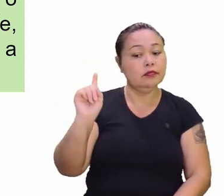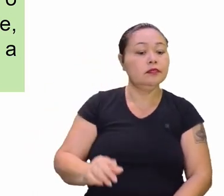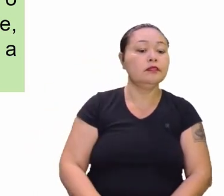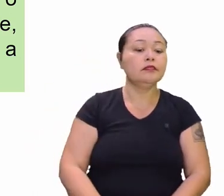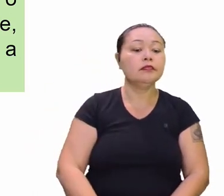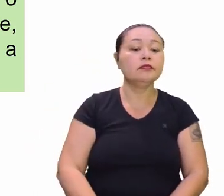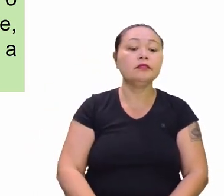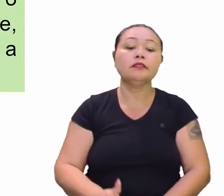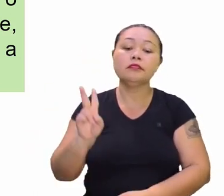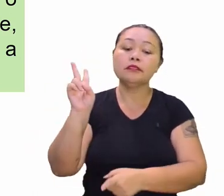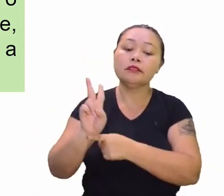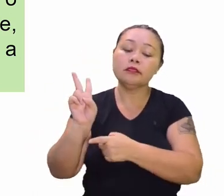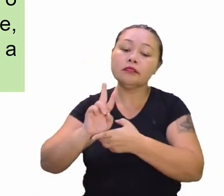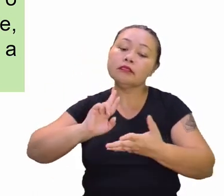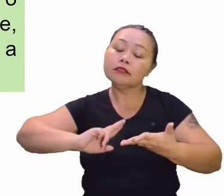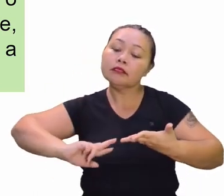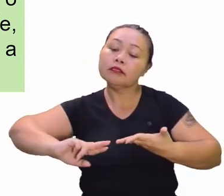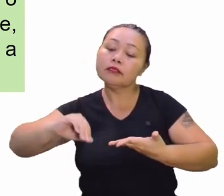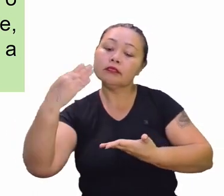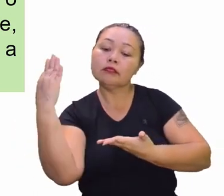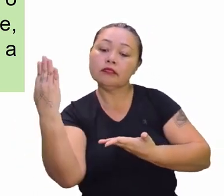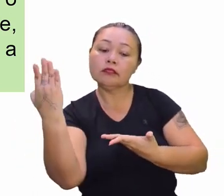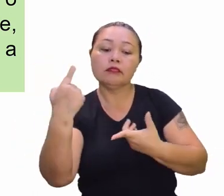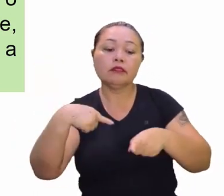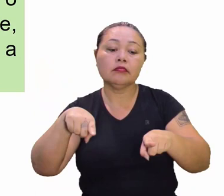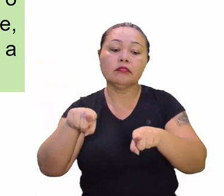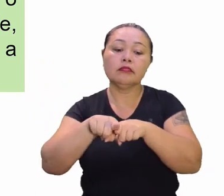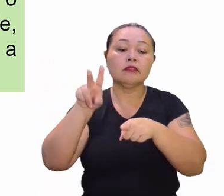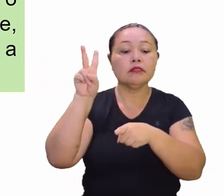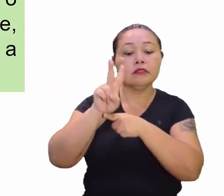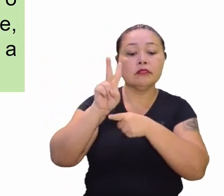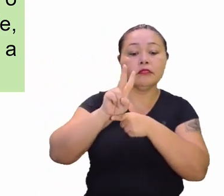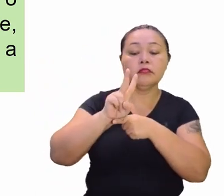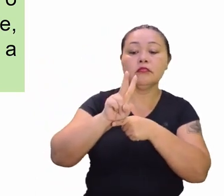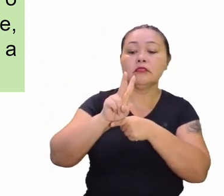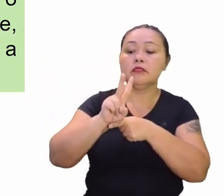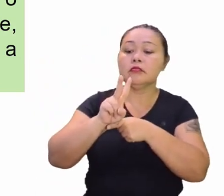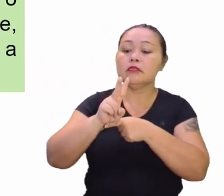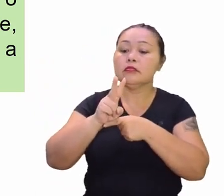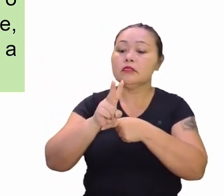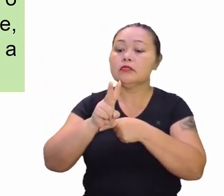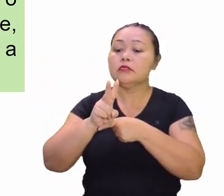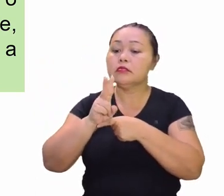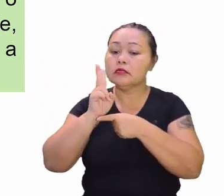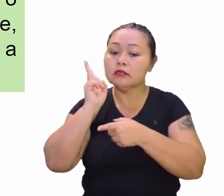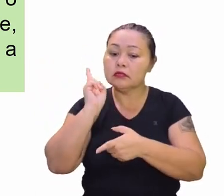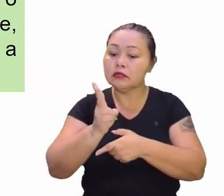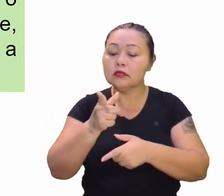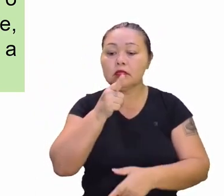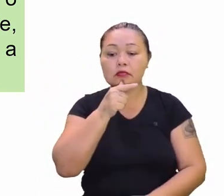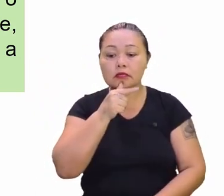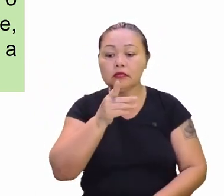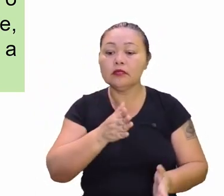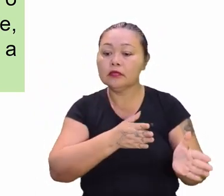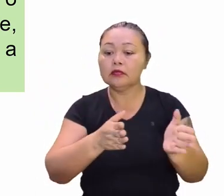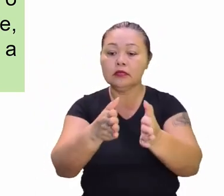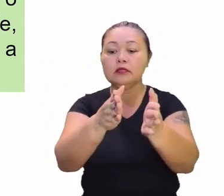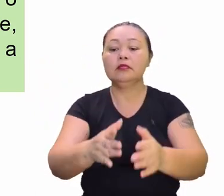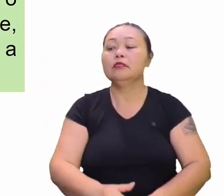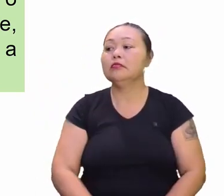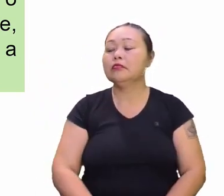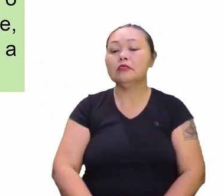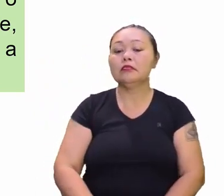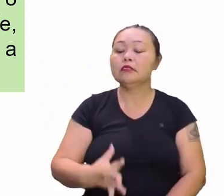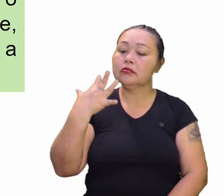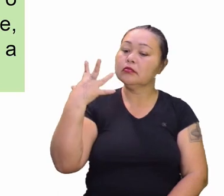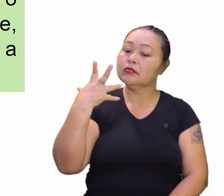unidade, a conservação da diversidade biológica e a manutenção dos recursos hídricos.